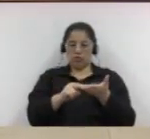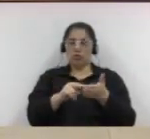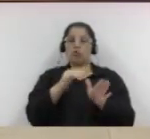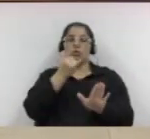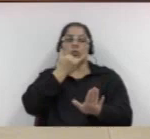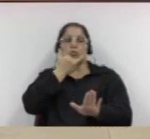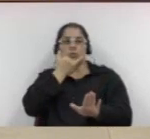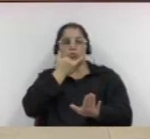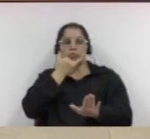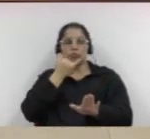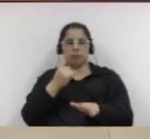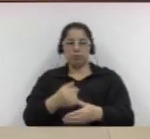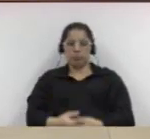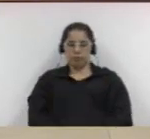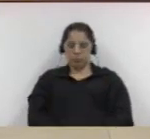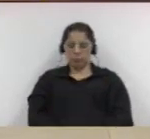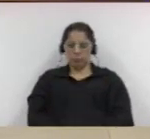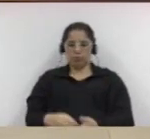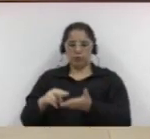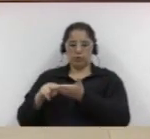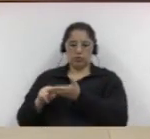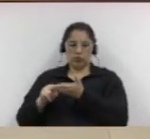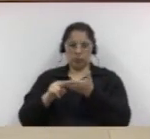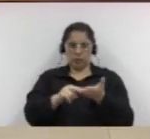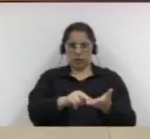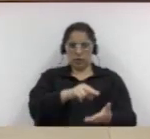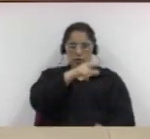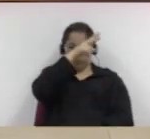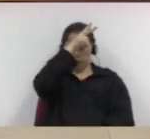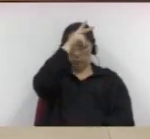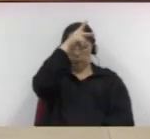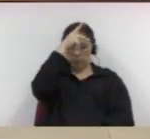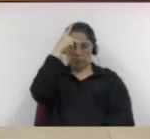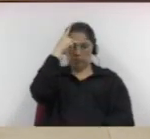Aliás, encaminhe-se ao prefeito.